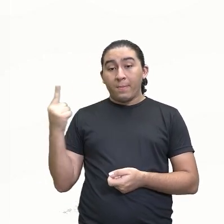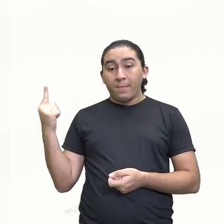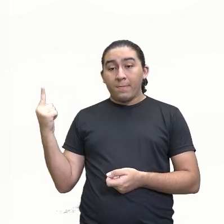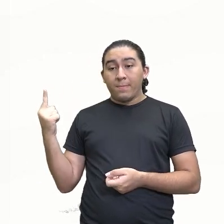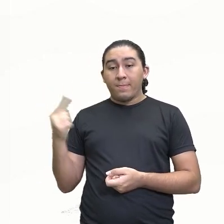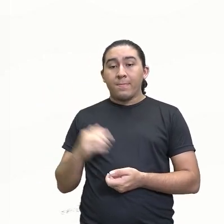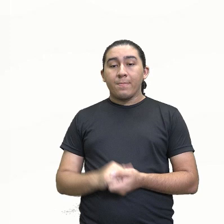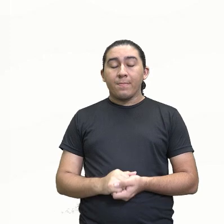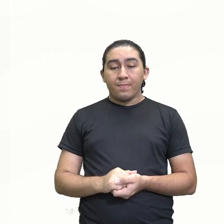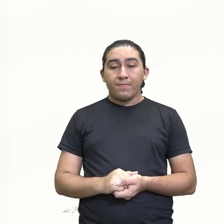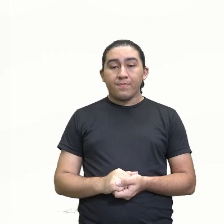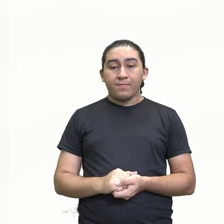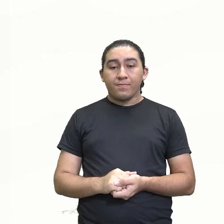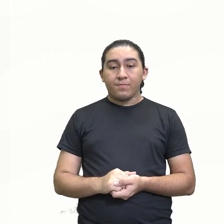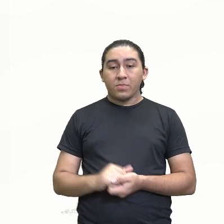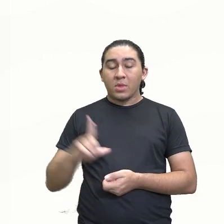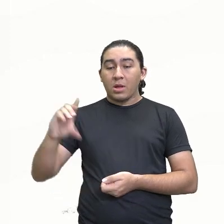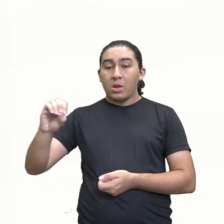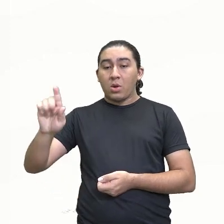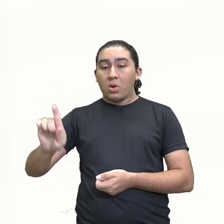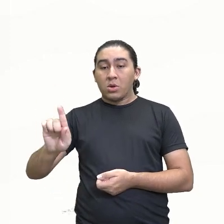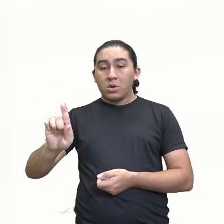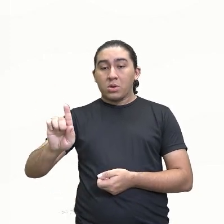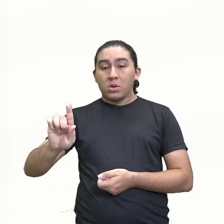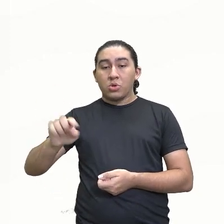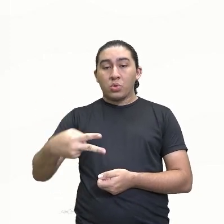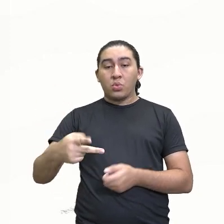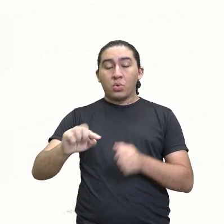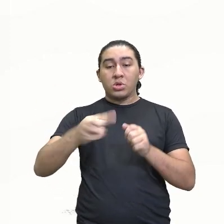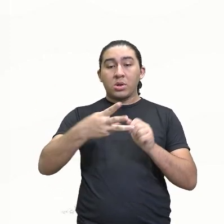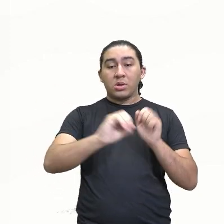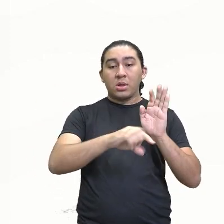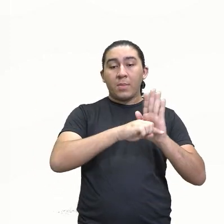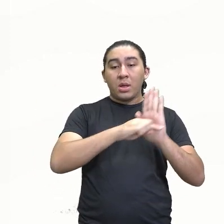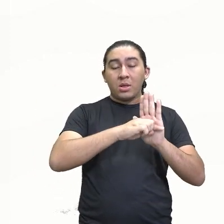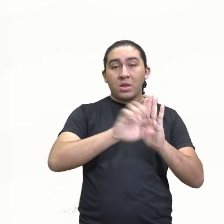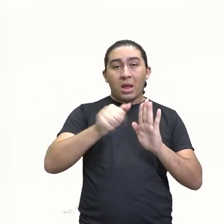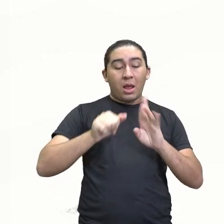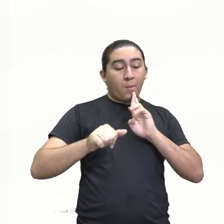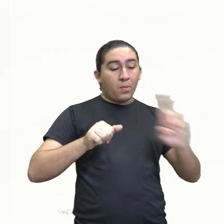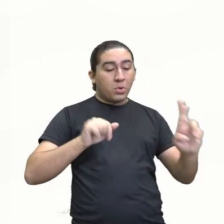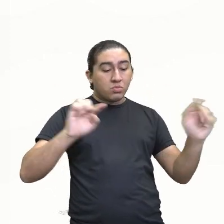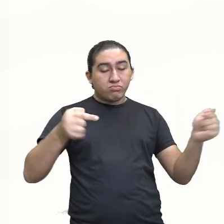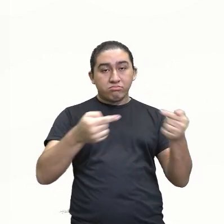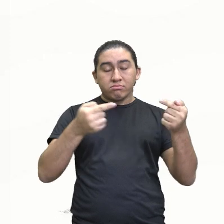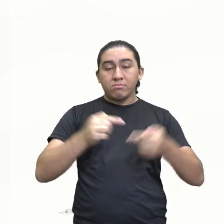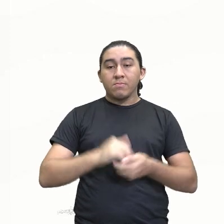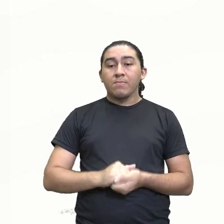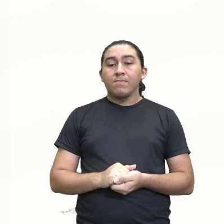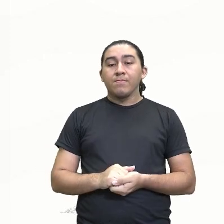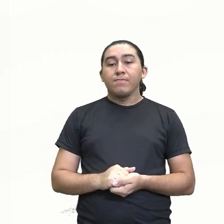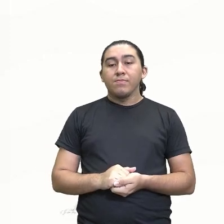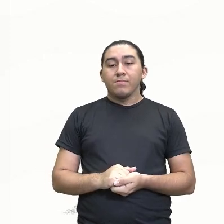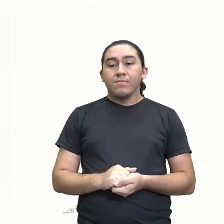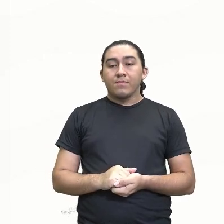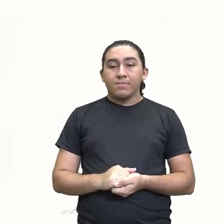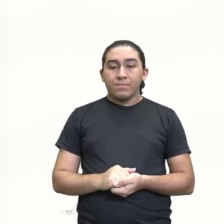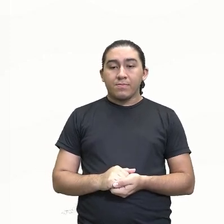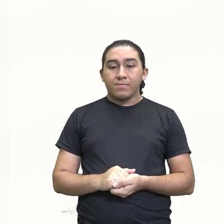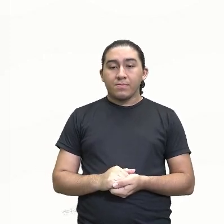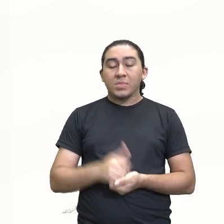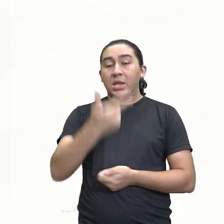de um quociente é o log da diferença. Então, se você tem uma diferença, você pode colocar isso em um quociente. Então,